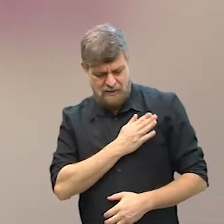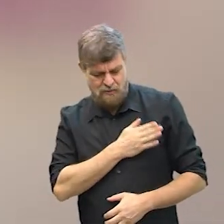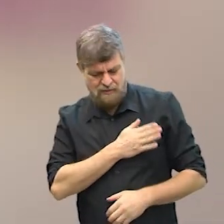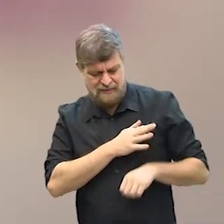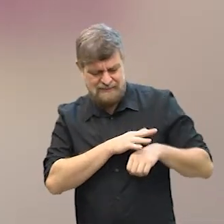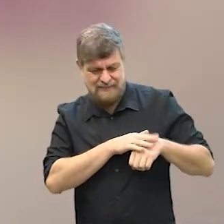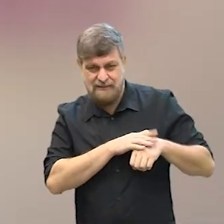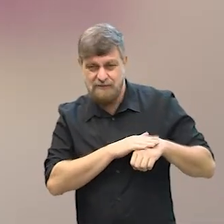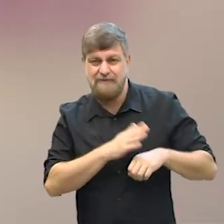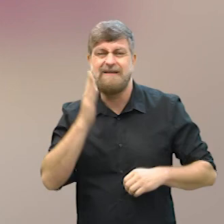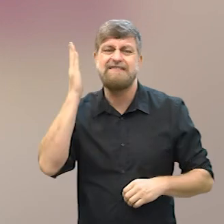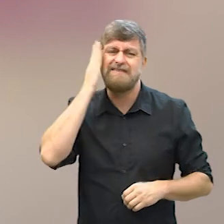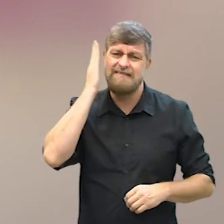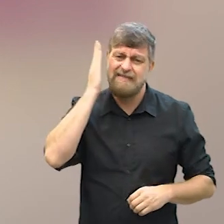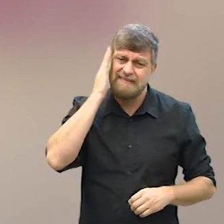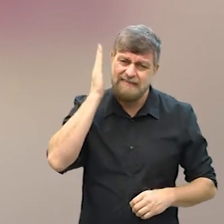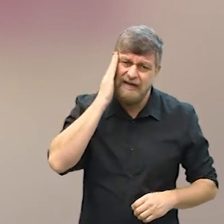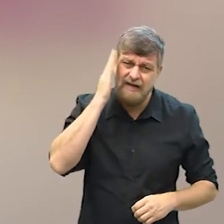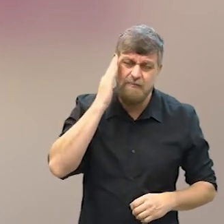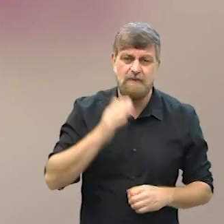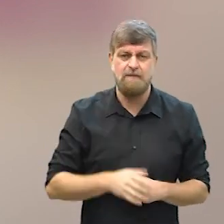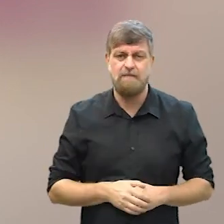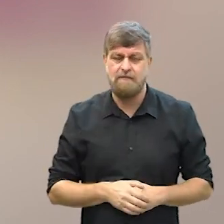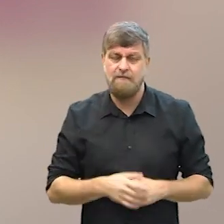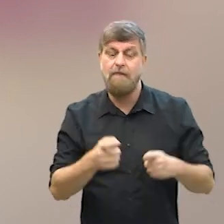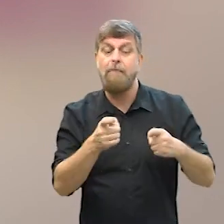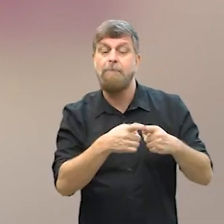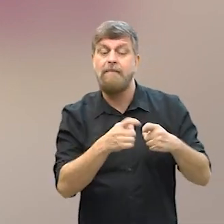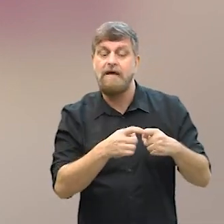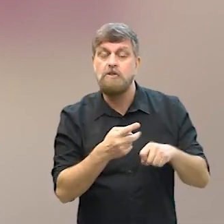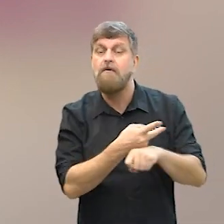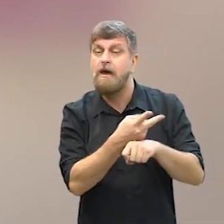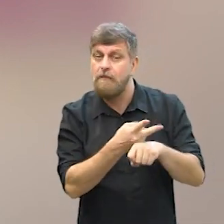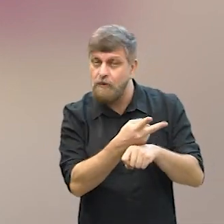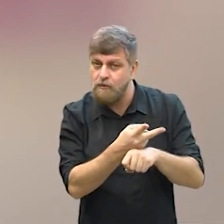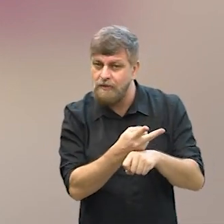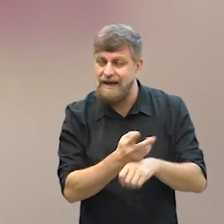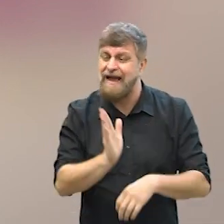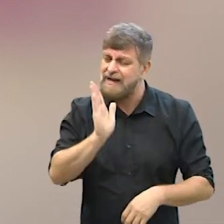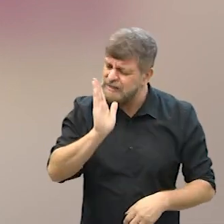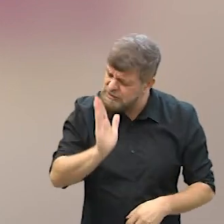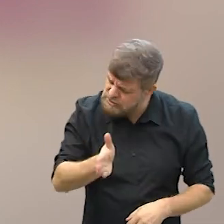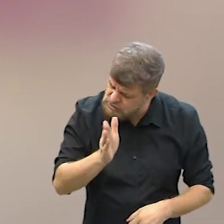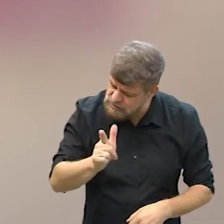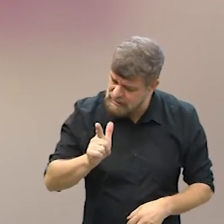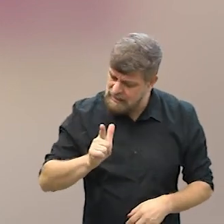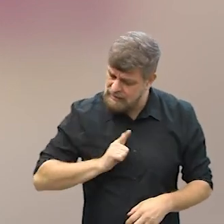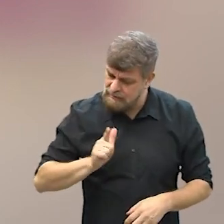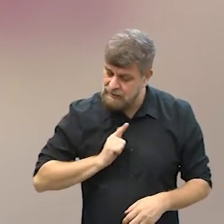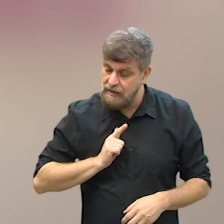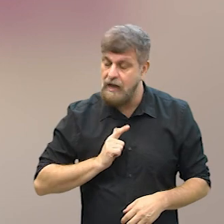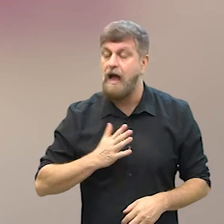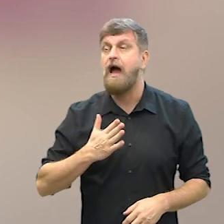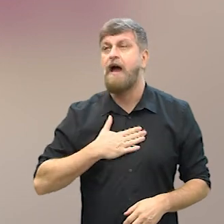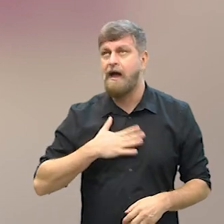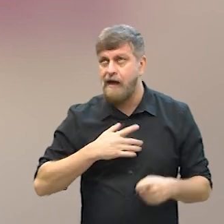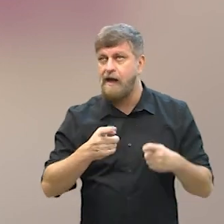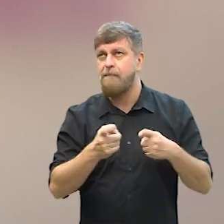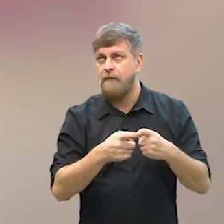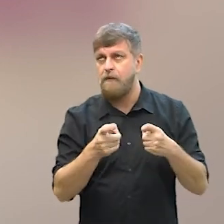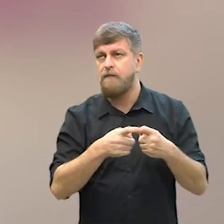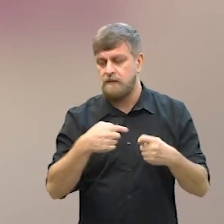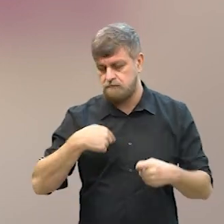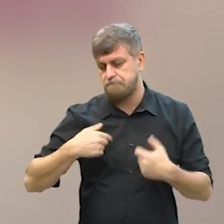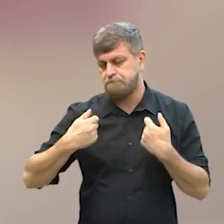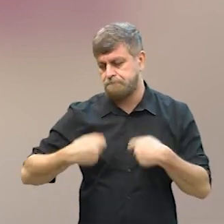doença cardíaca, ele já sabe quem deve procurar, ou seja, ele já tem dentro dele